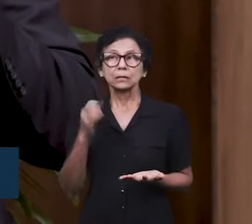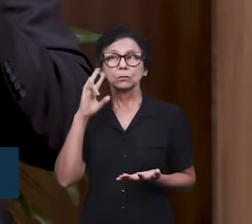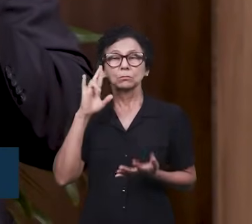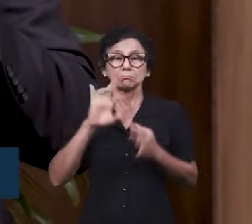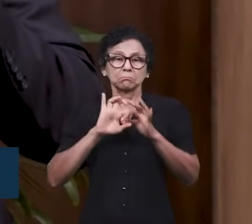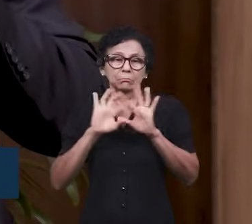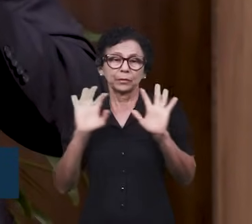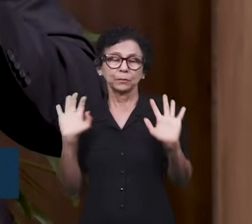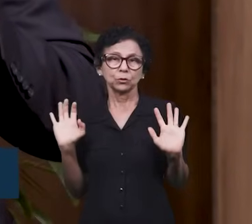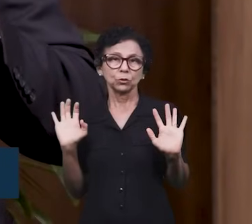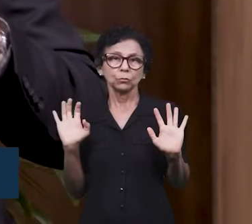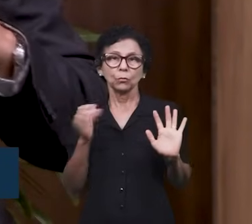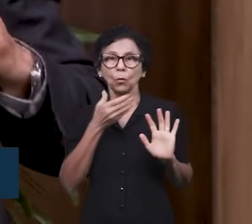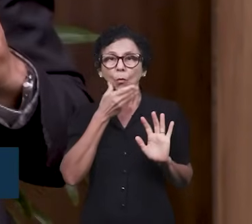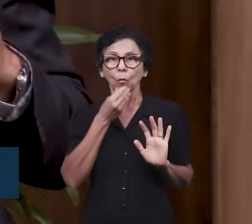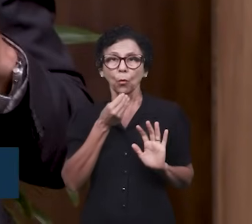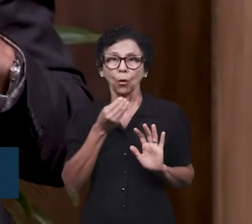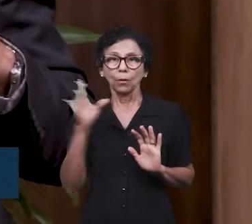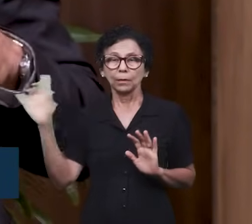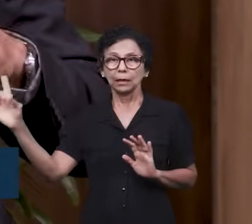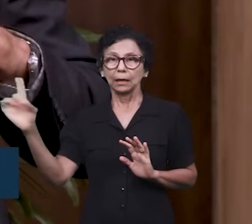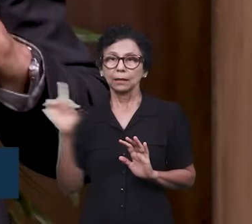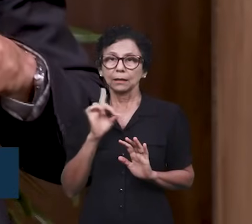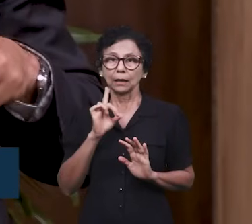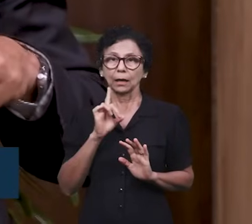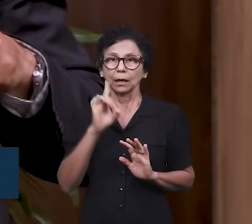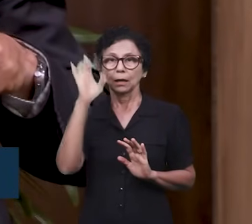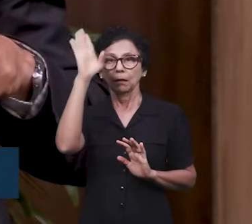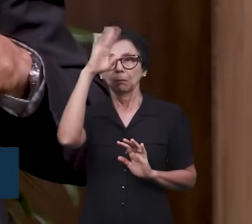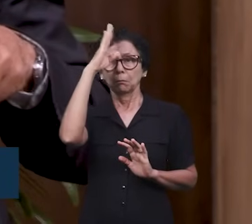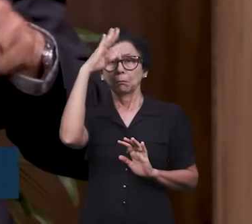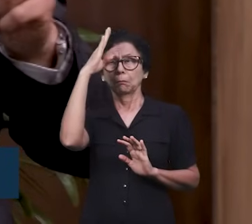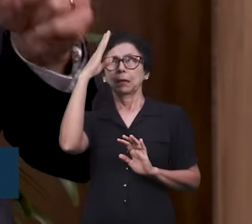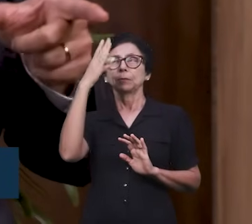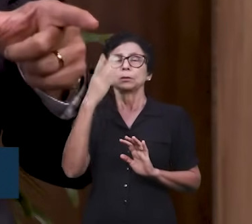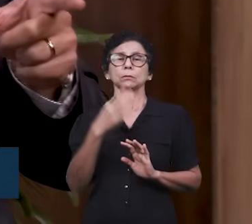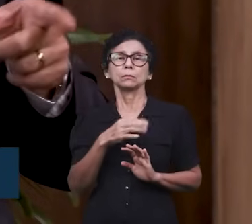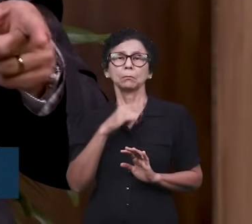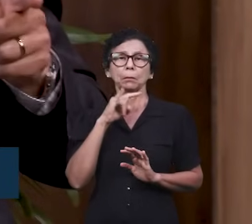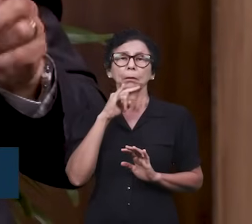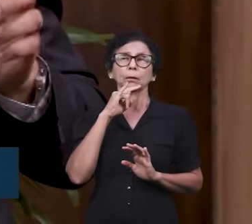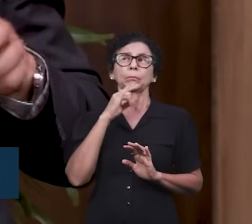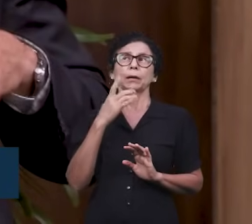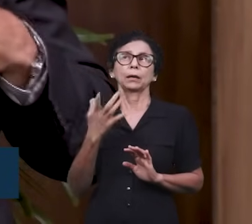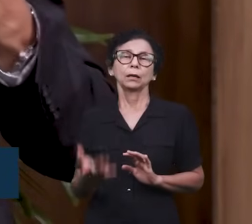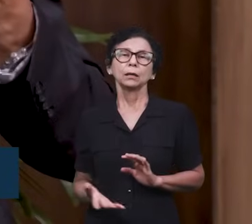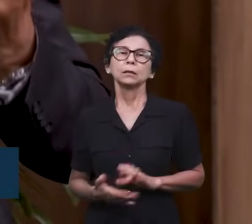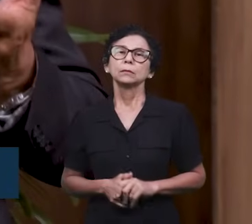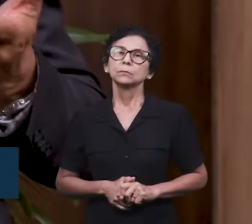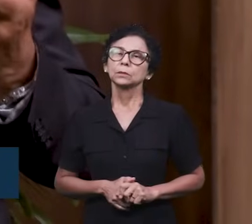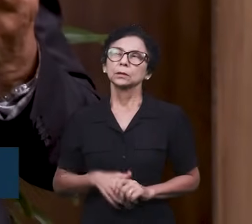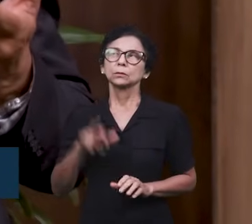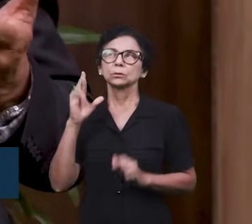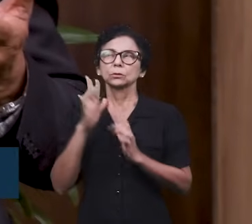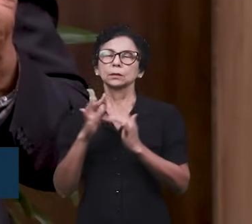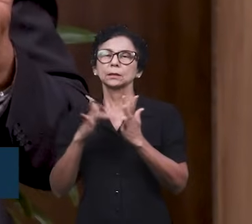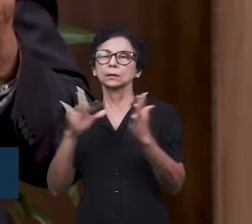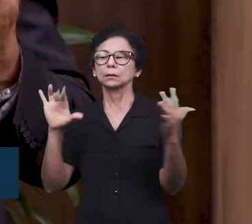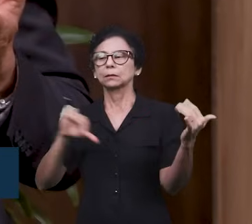ali, é porque o Senhor tinha uma bênção para a vida dele, e o Senhor queria realizar uma operação de transformação que,